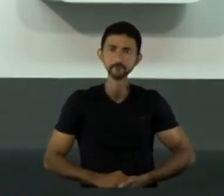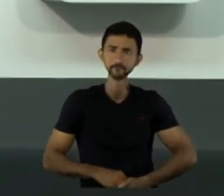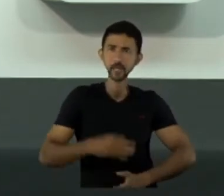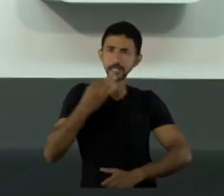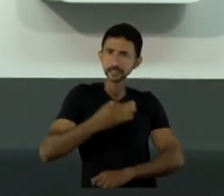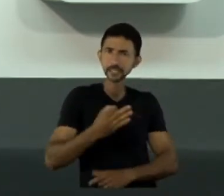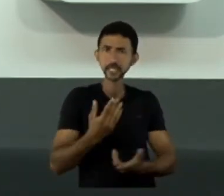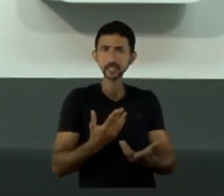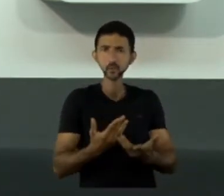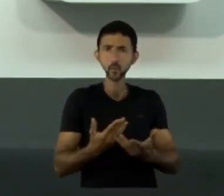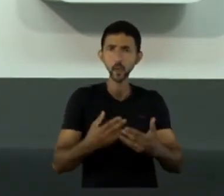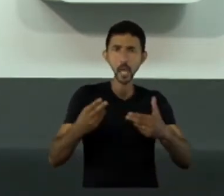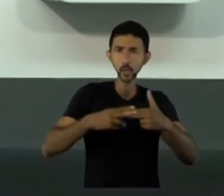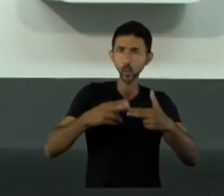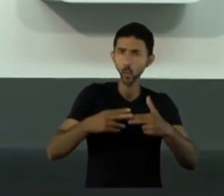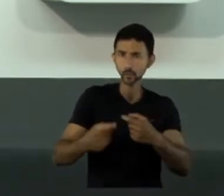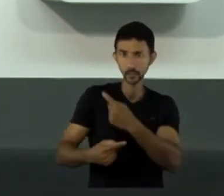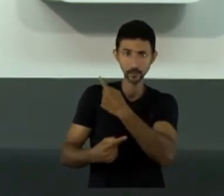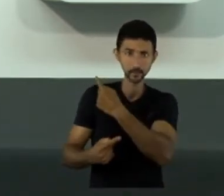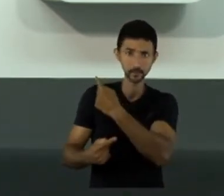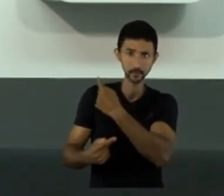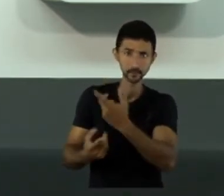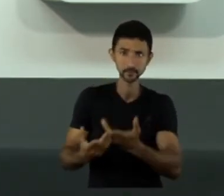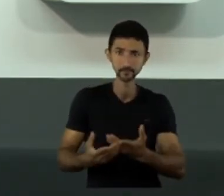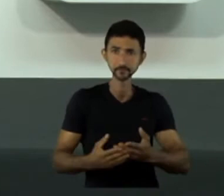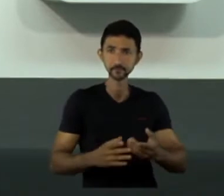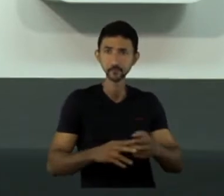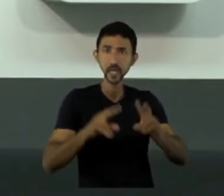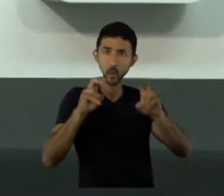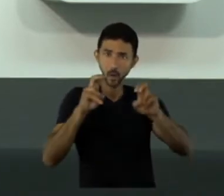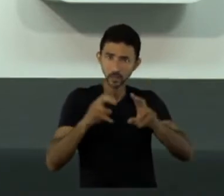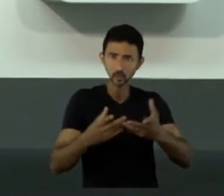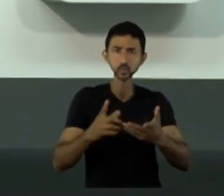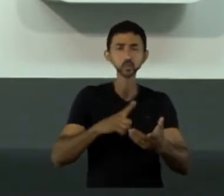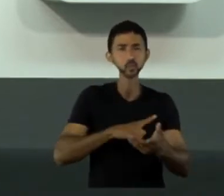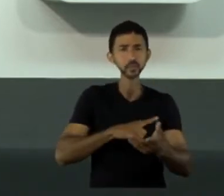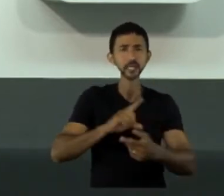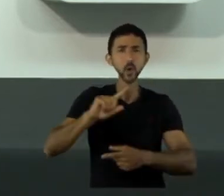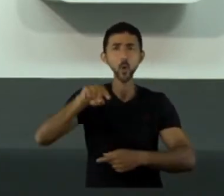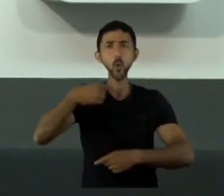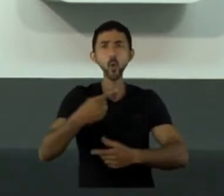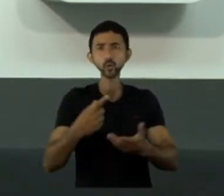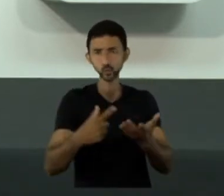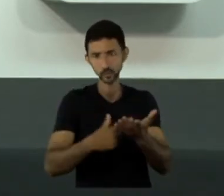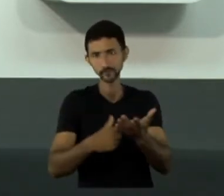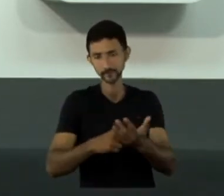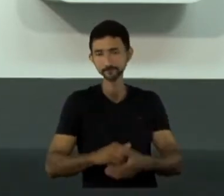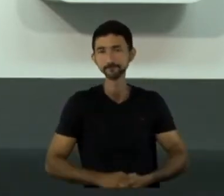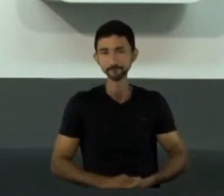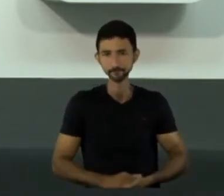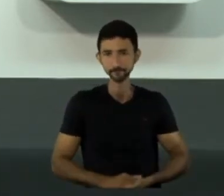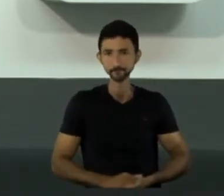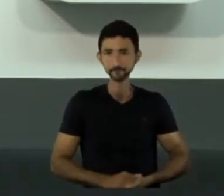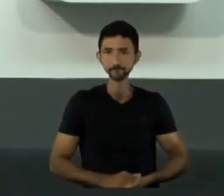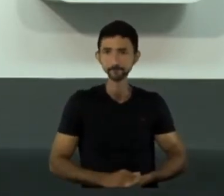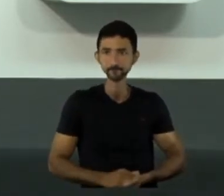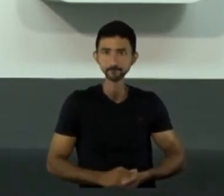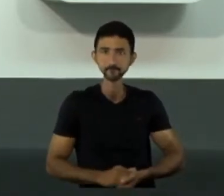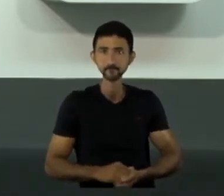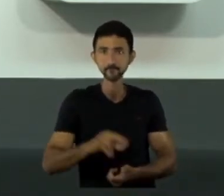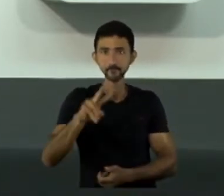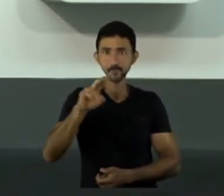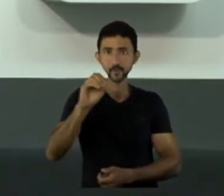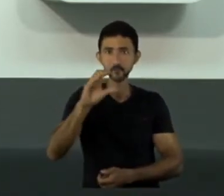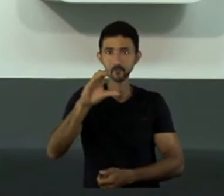se você não utiliza este livro na escola, esse assunto de hoje também pode estar no seu livro, tá? Que é vocativo